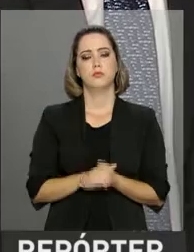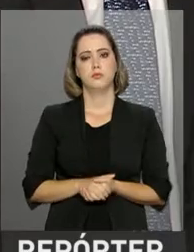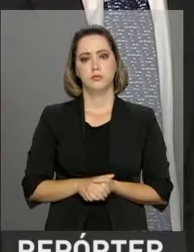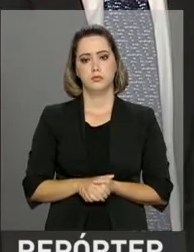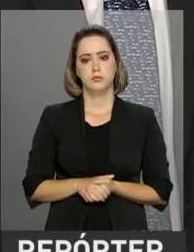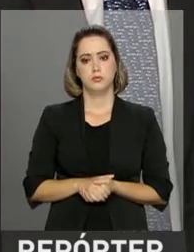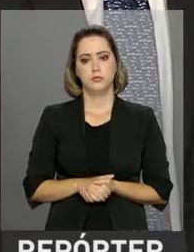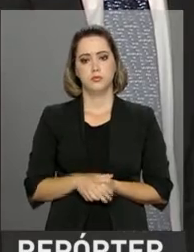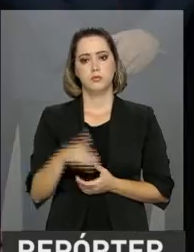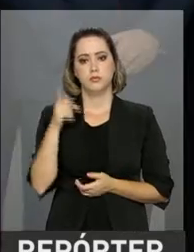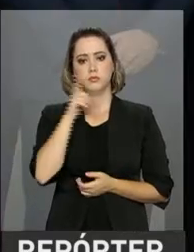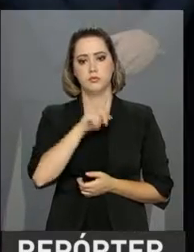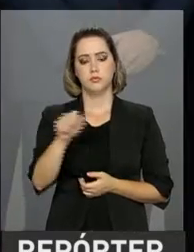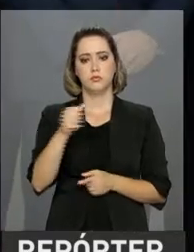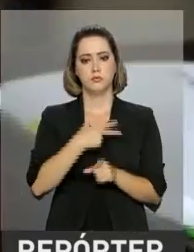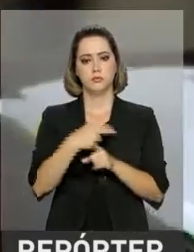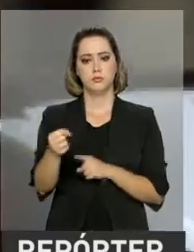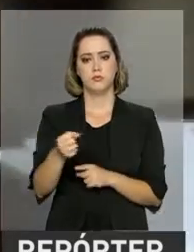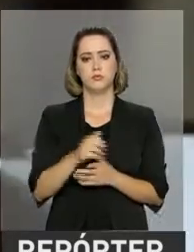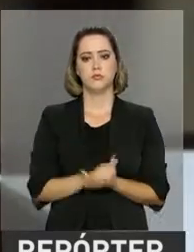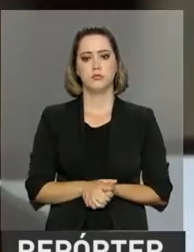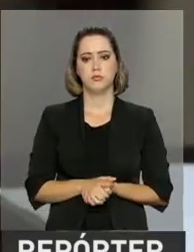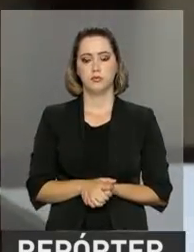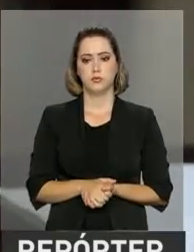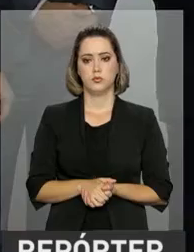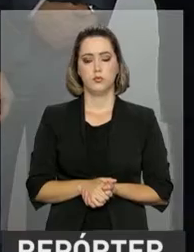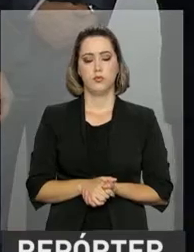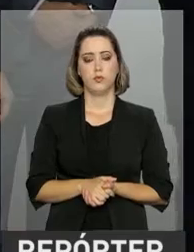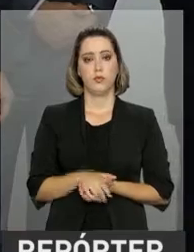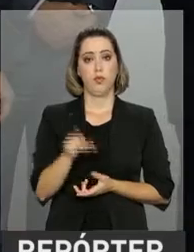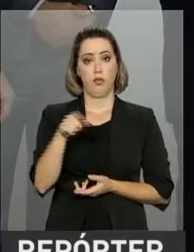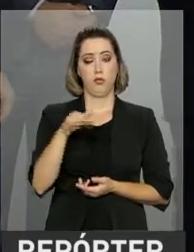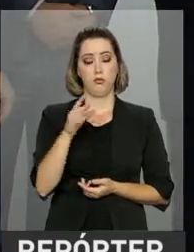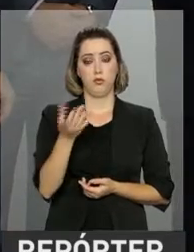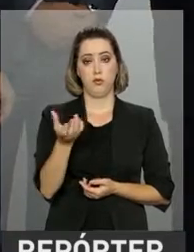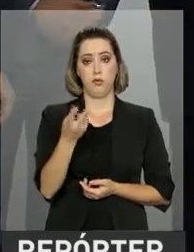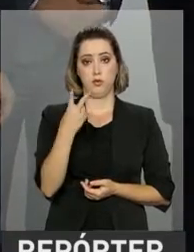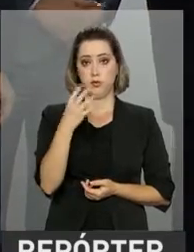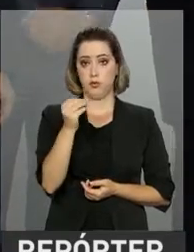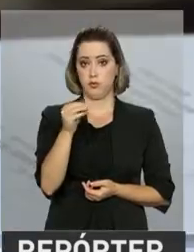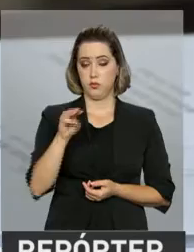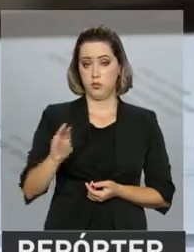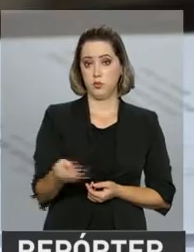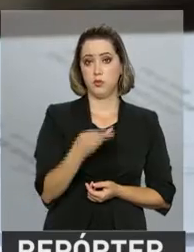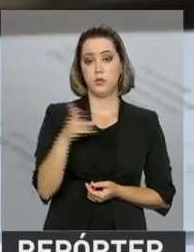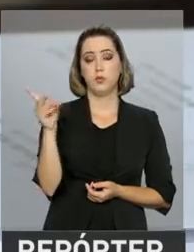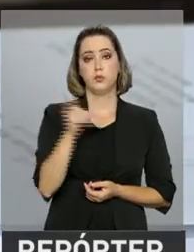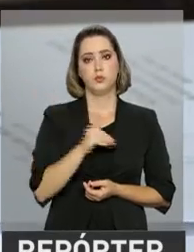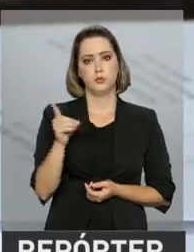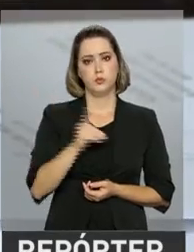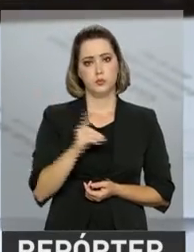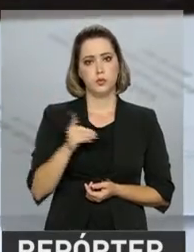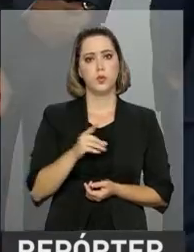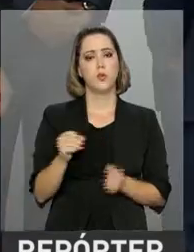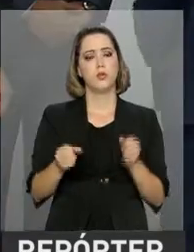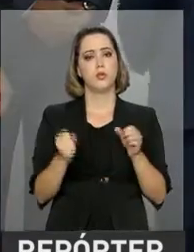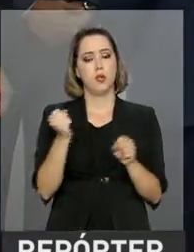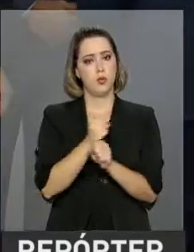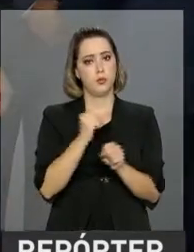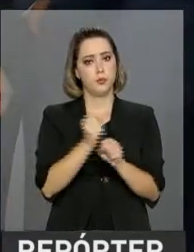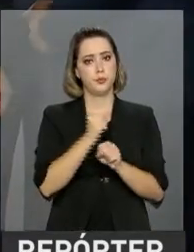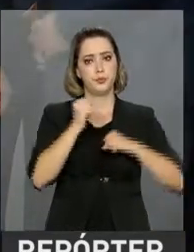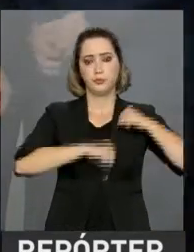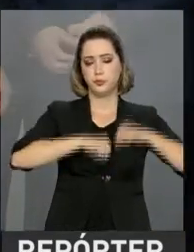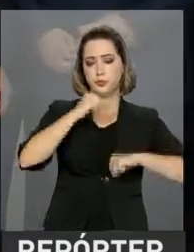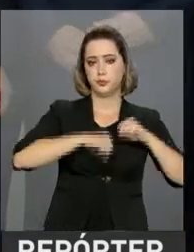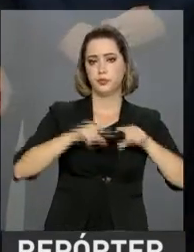conquistas a previsão é de que sejam feitos investimentos de 200 milhões de dólares na instalação da fábrica que vai contar